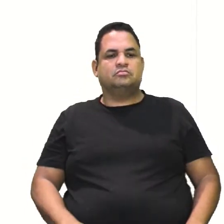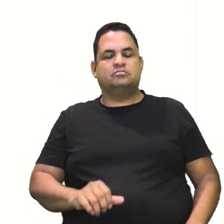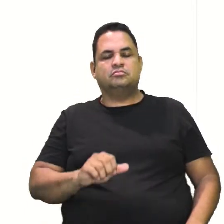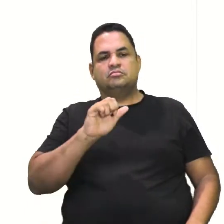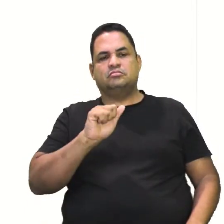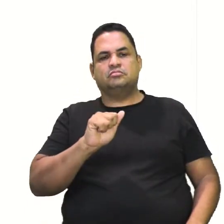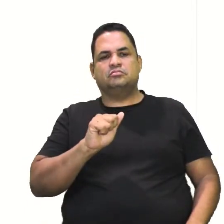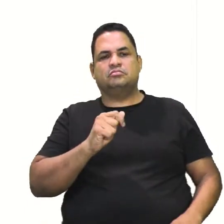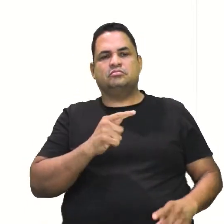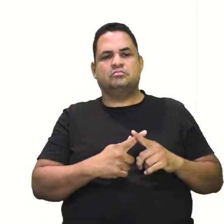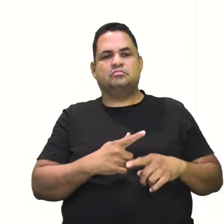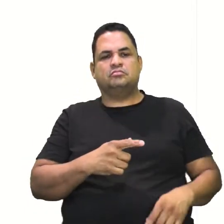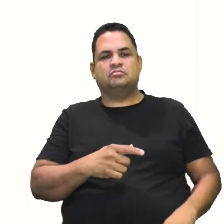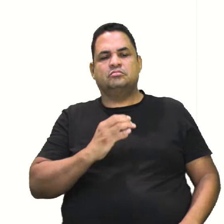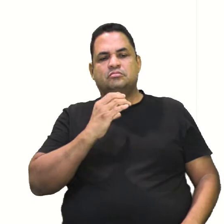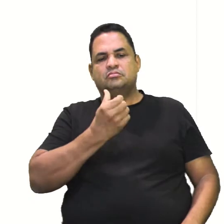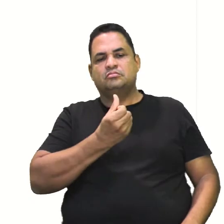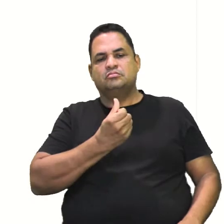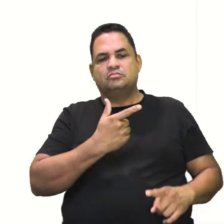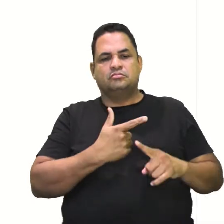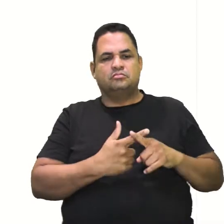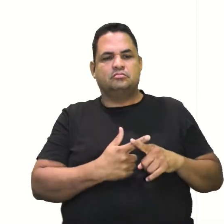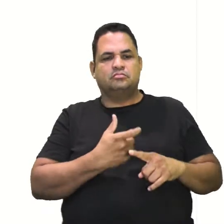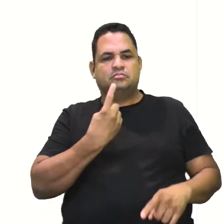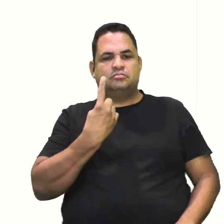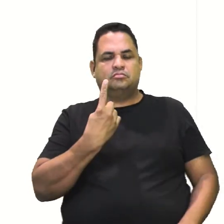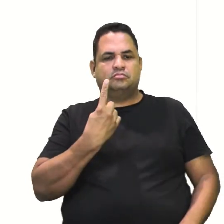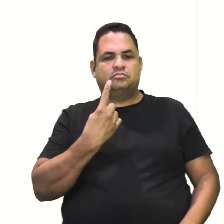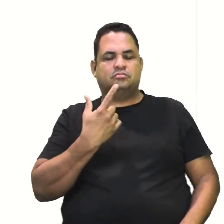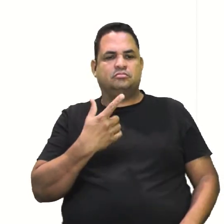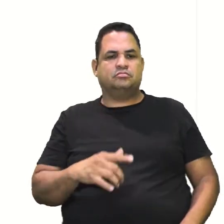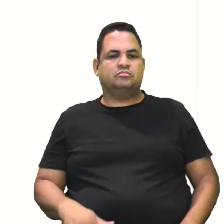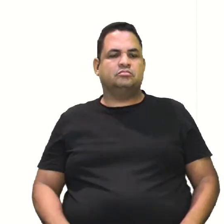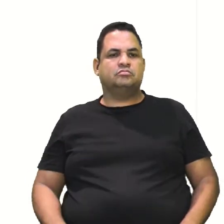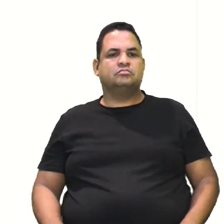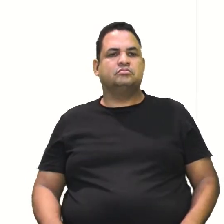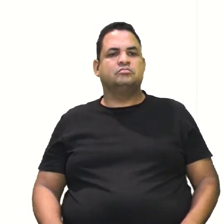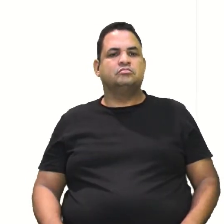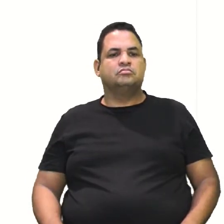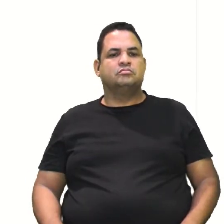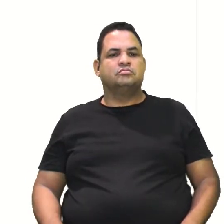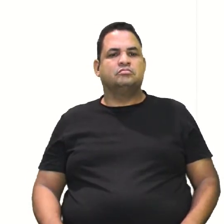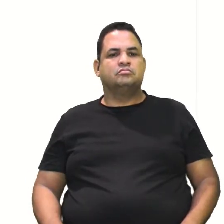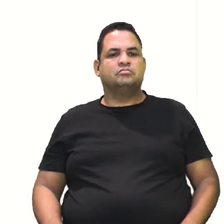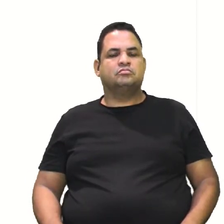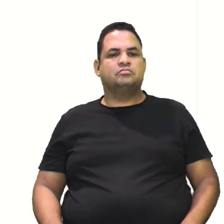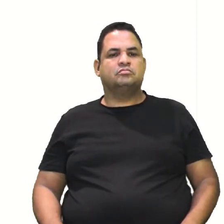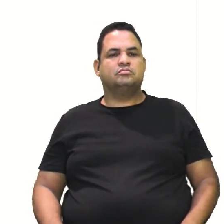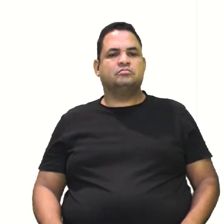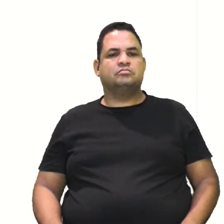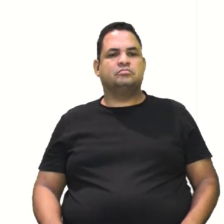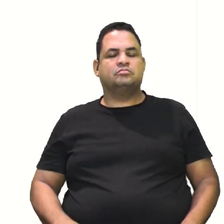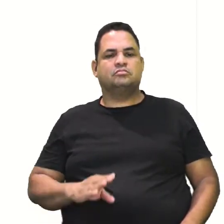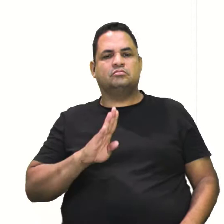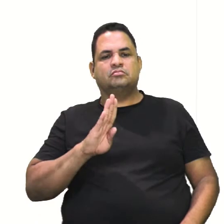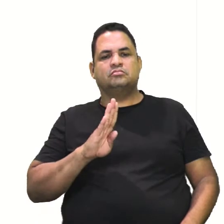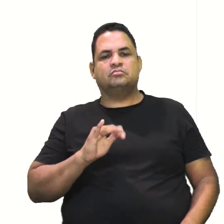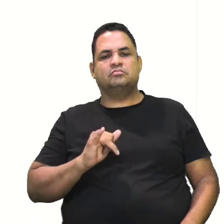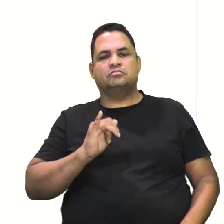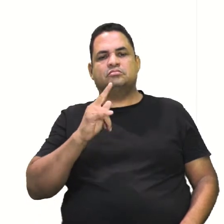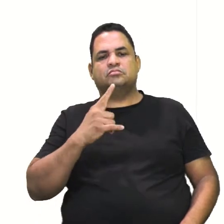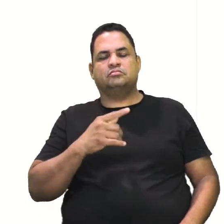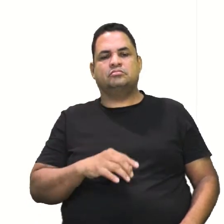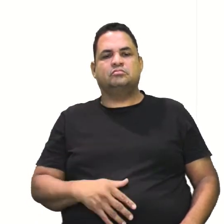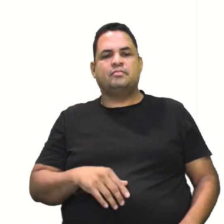vezes o x do ponto, então 6 vezes 1. Não tem negativo, a gente pode deixar assim mesmo, tá? B vezes o y